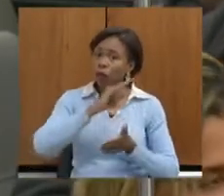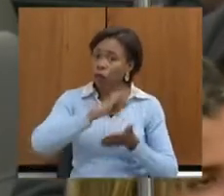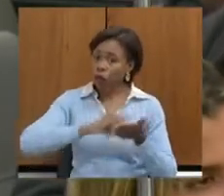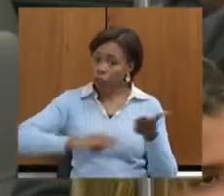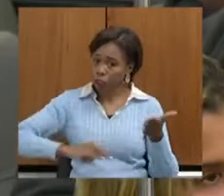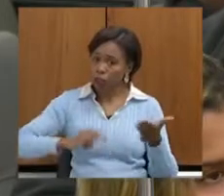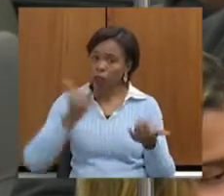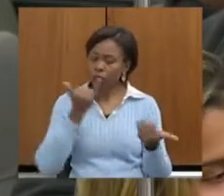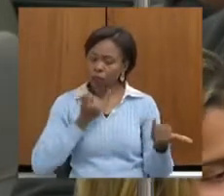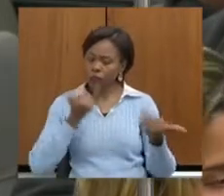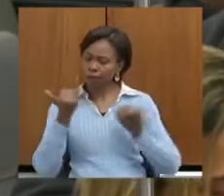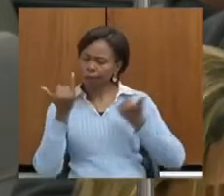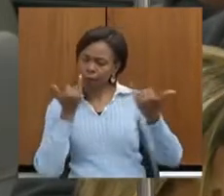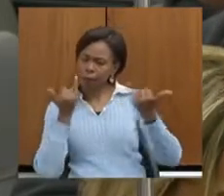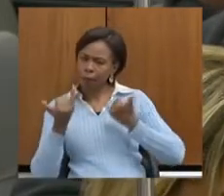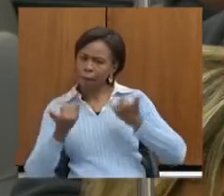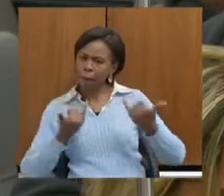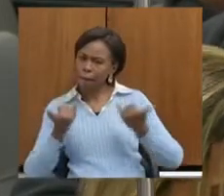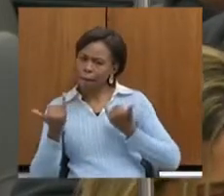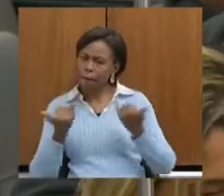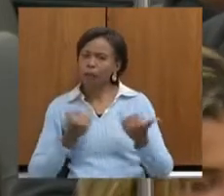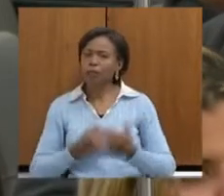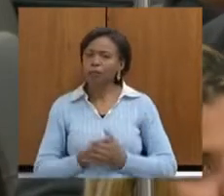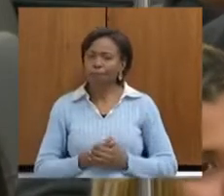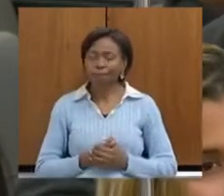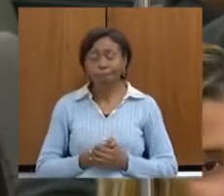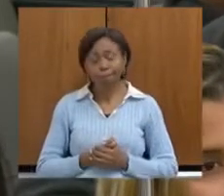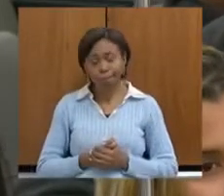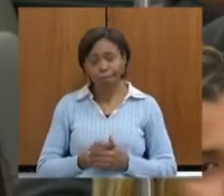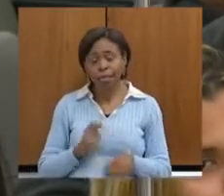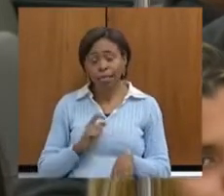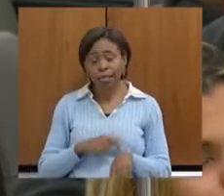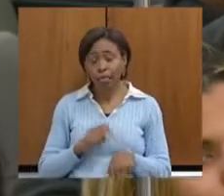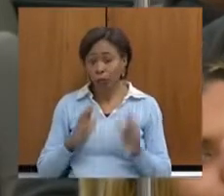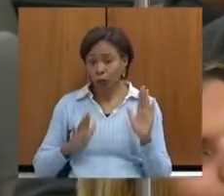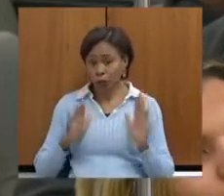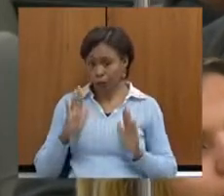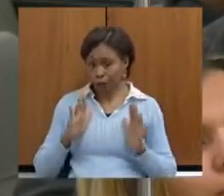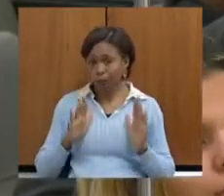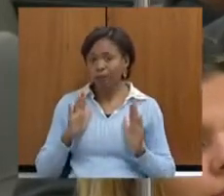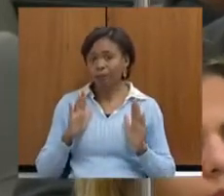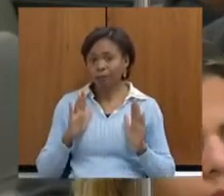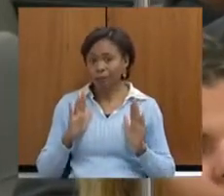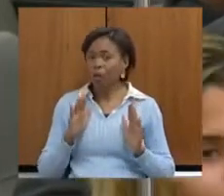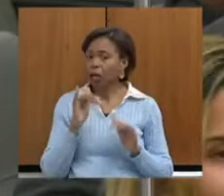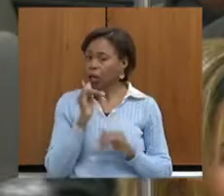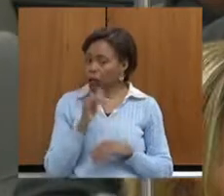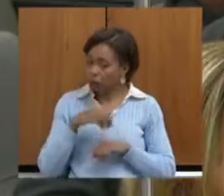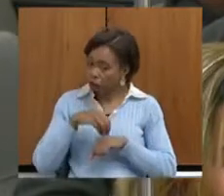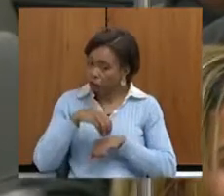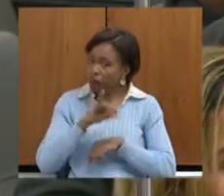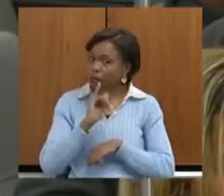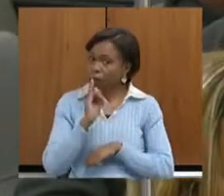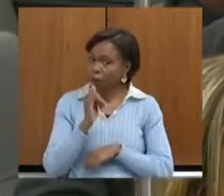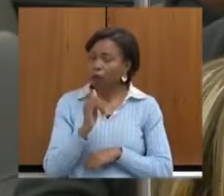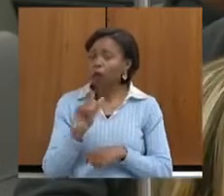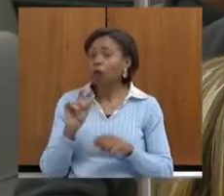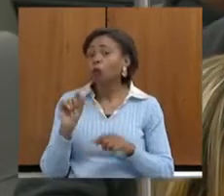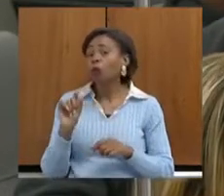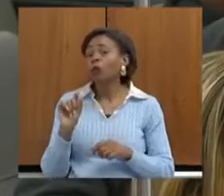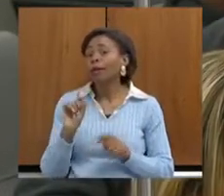essas informação então Gente esse é o momento e eu vou dizer para cada um de vocês o que